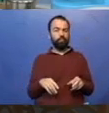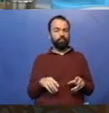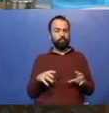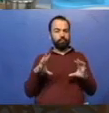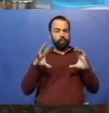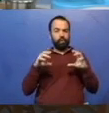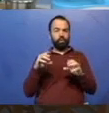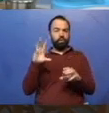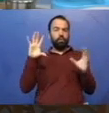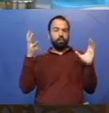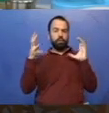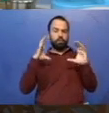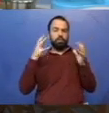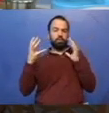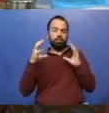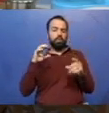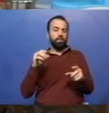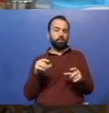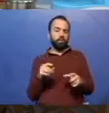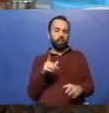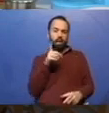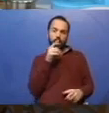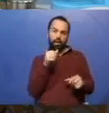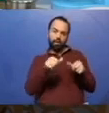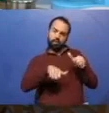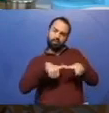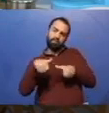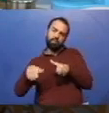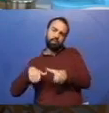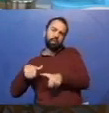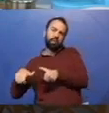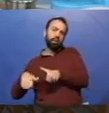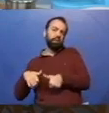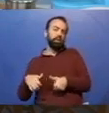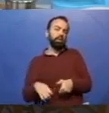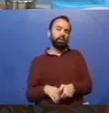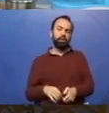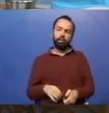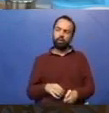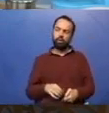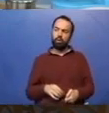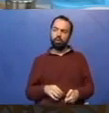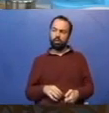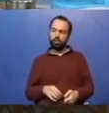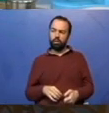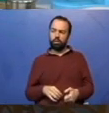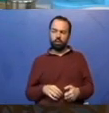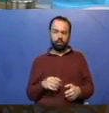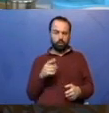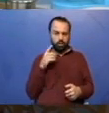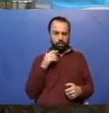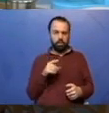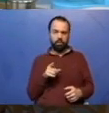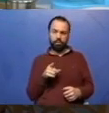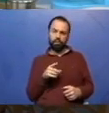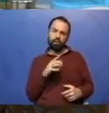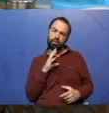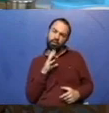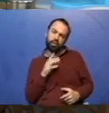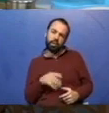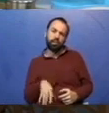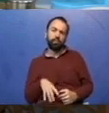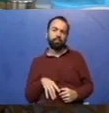e o tempo. Aprendemos sobre a água e as mudanças de seus estados físicos. Vimos um Você Sabia